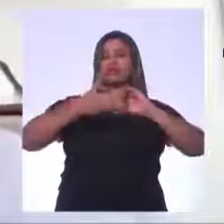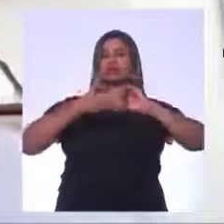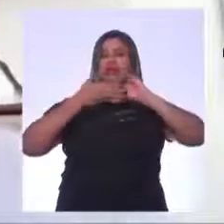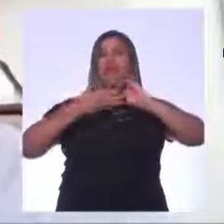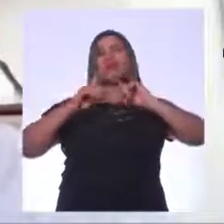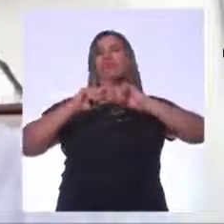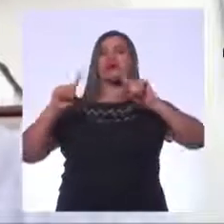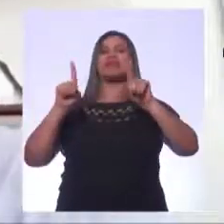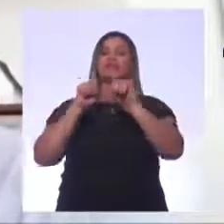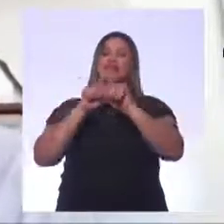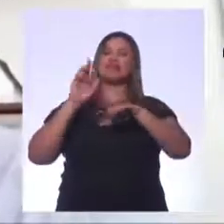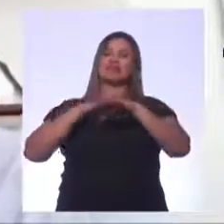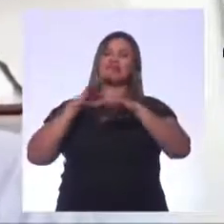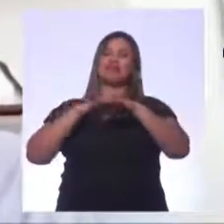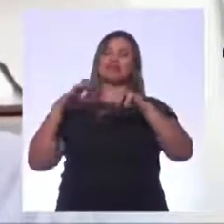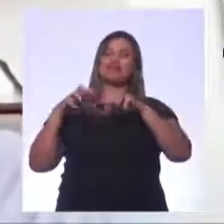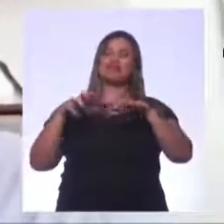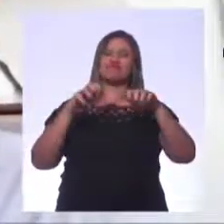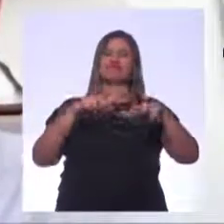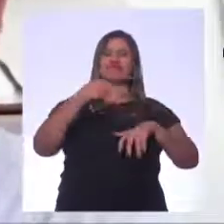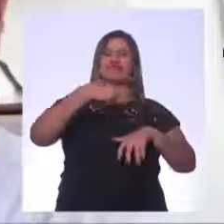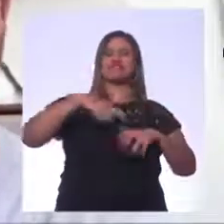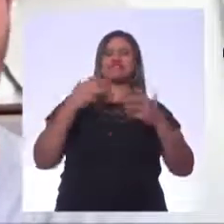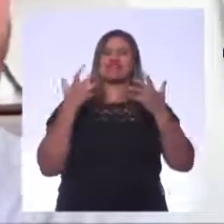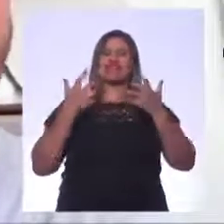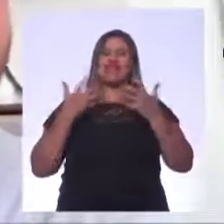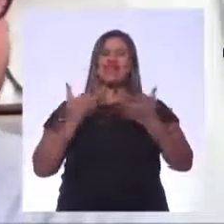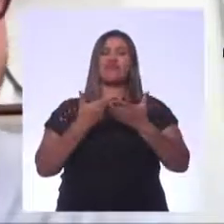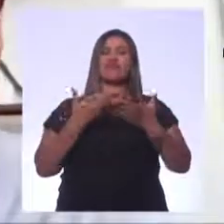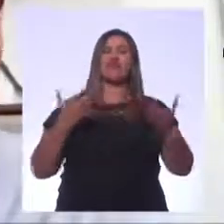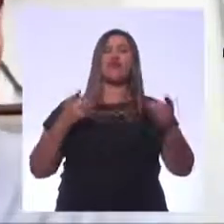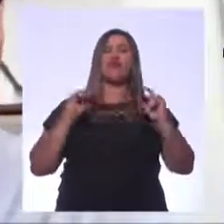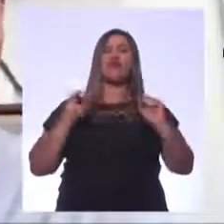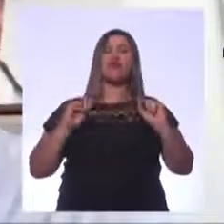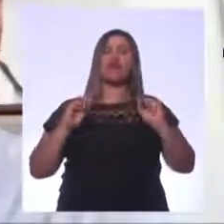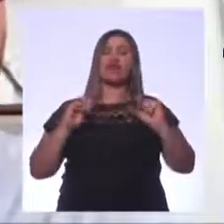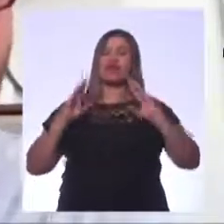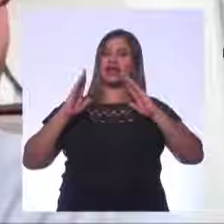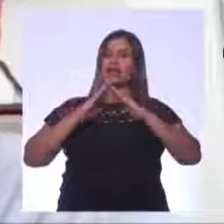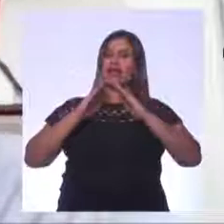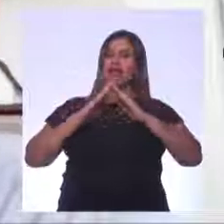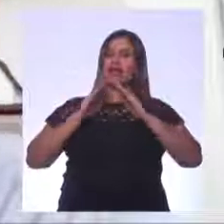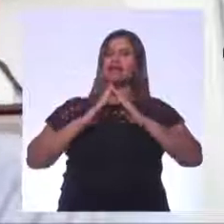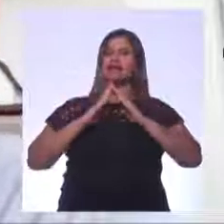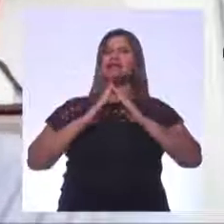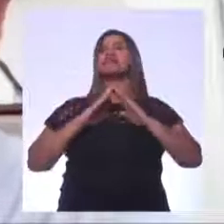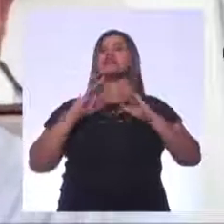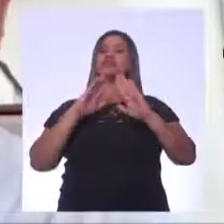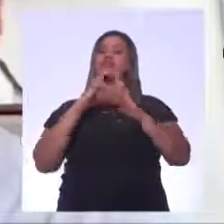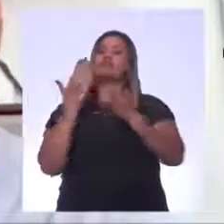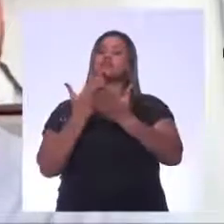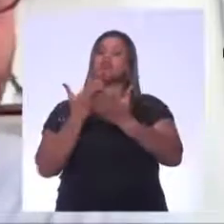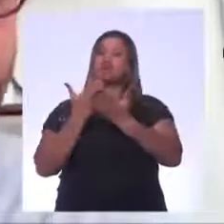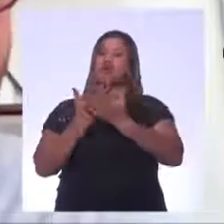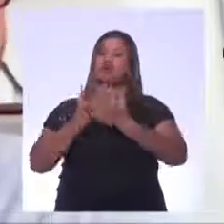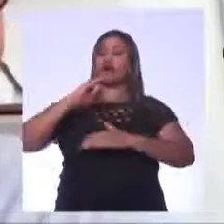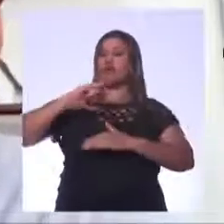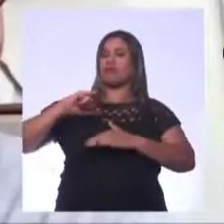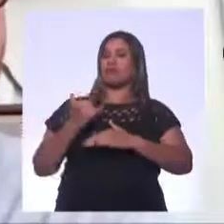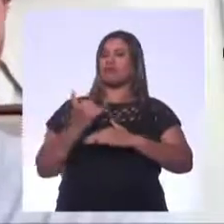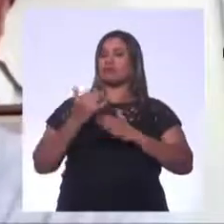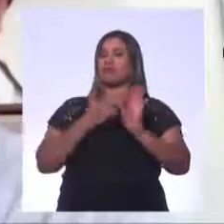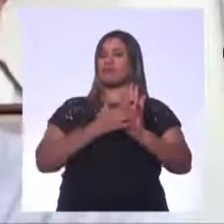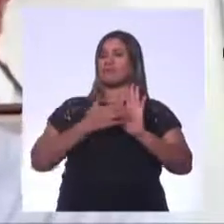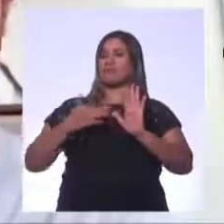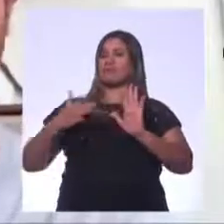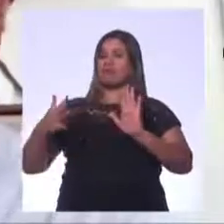também botando a mão na massa. E é isso que nós queremos, ou seja, que vocês aí das suas casas, nas suas escolas, possam aproveitar esses